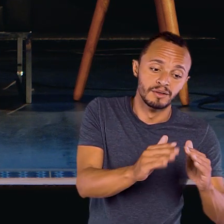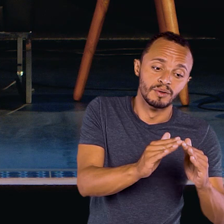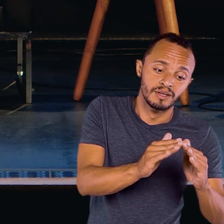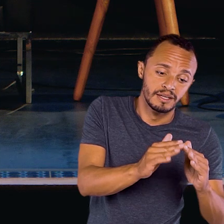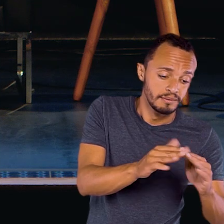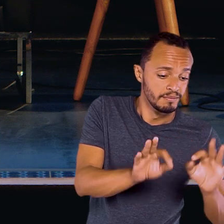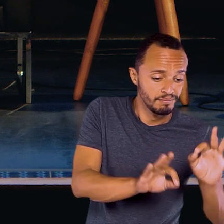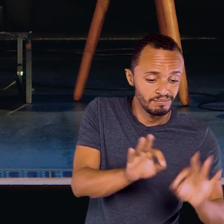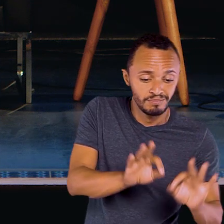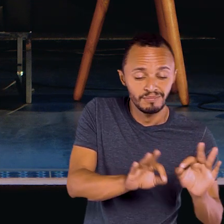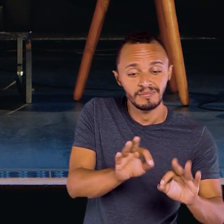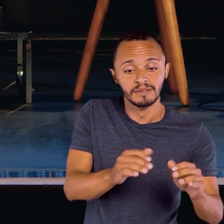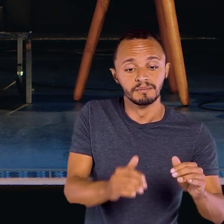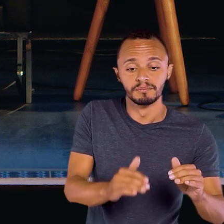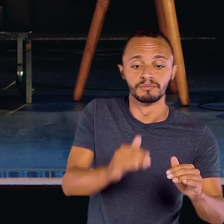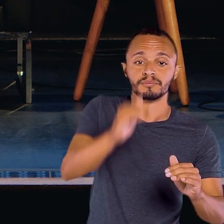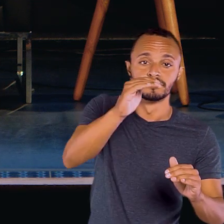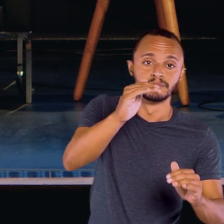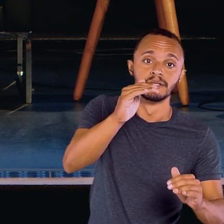e dessa